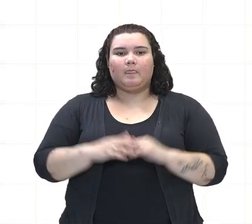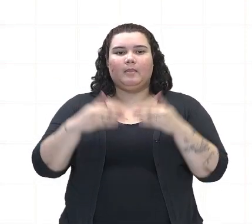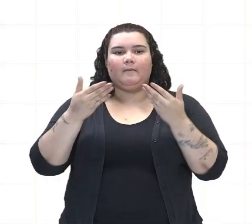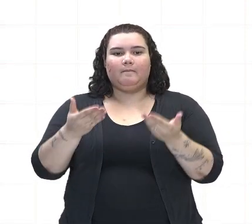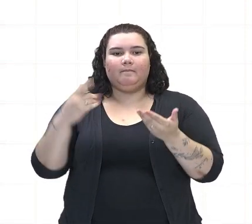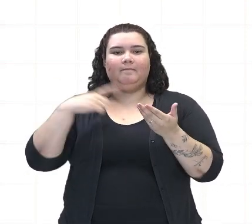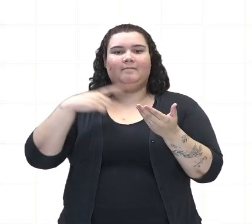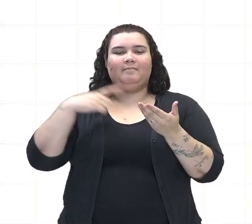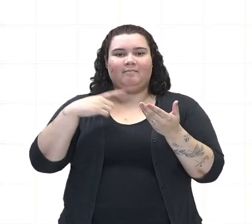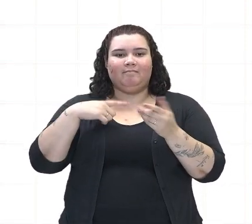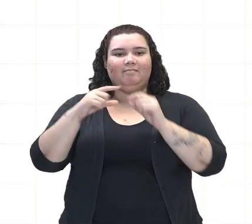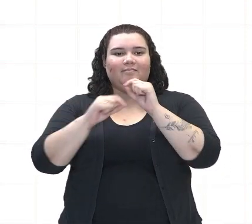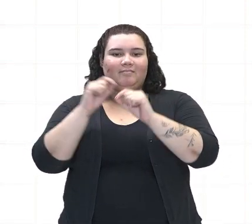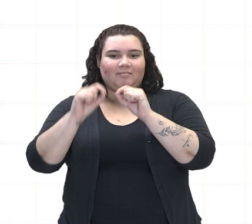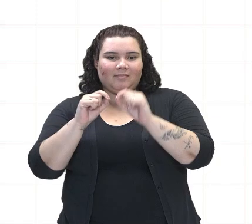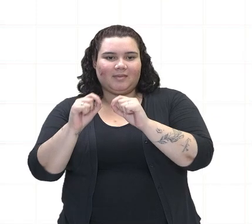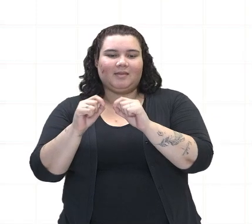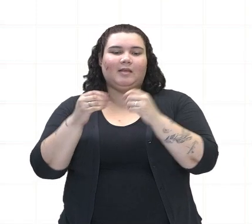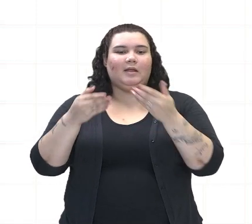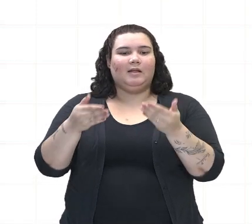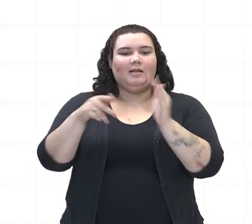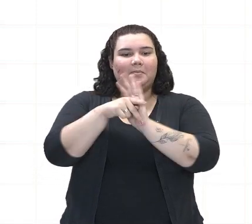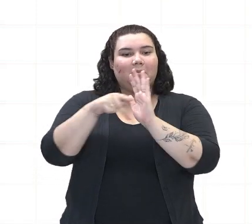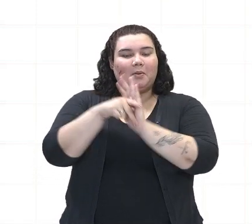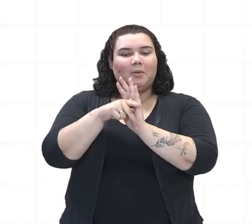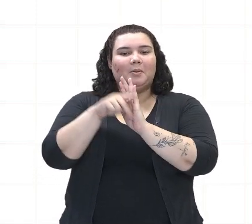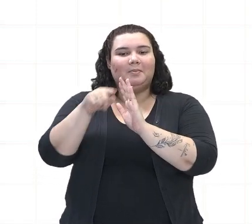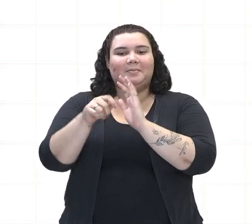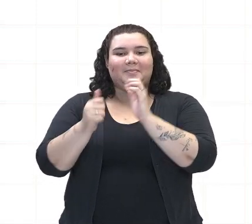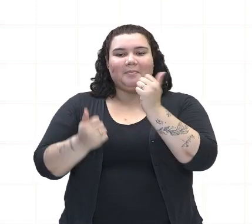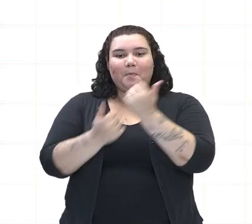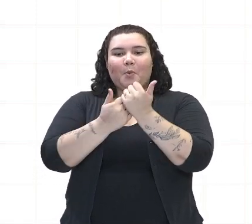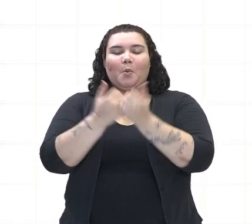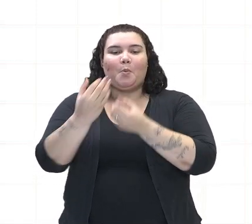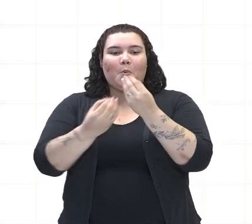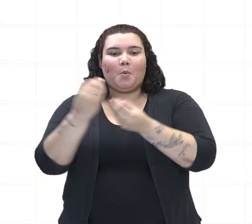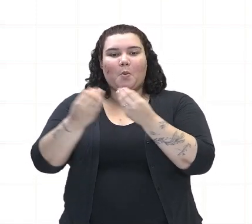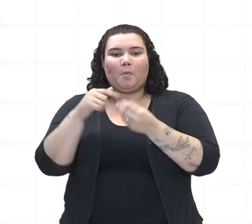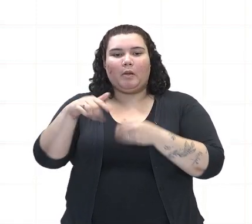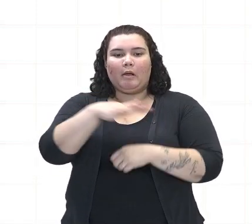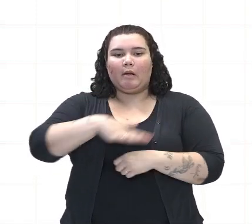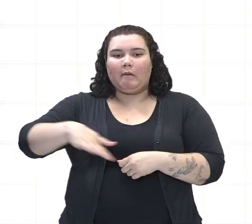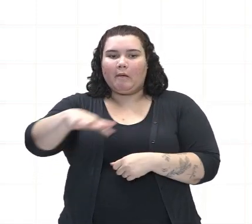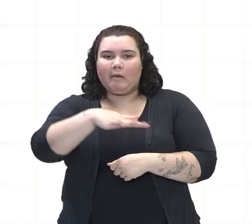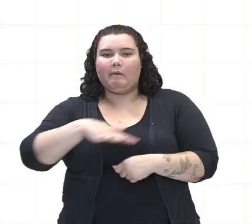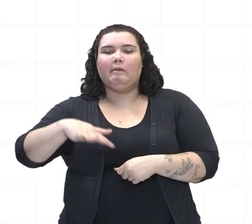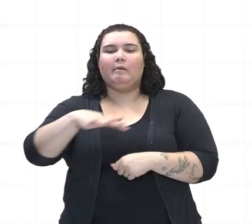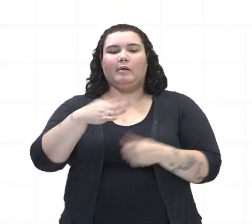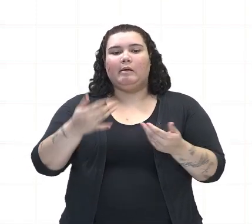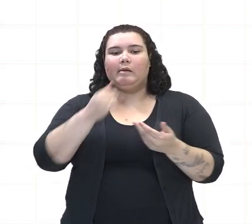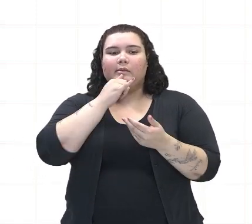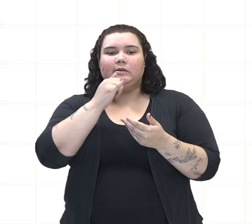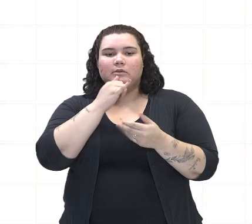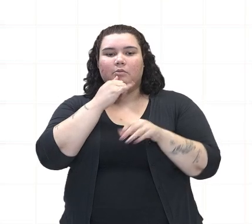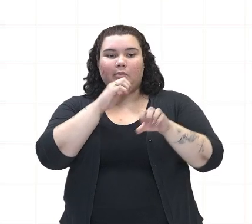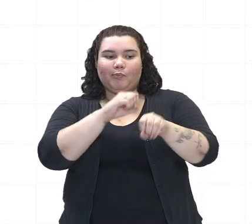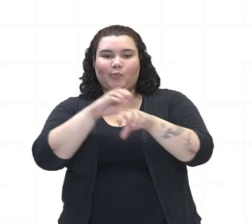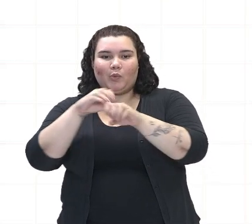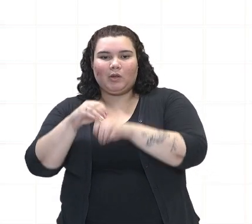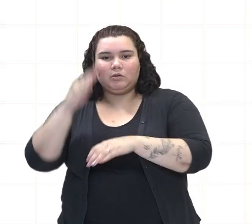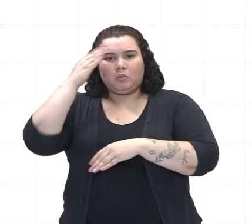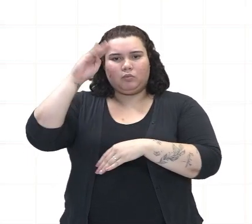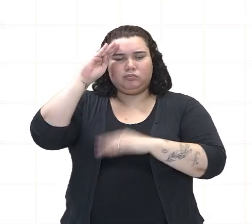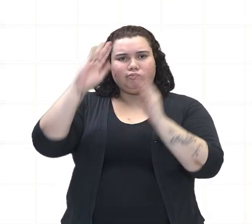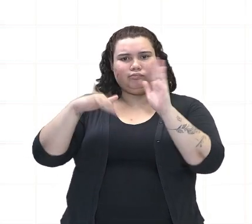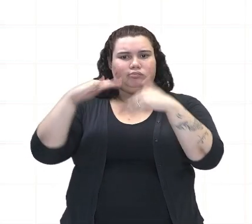coisa importante para Cuba, é a coisa dos serviços públicos. Por exemplo, a educação de Cuba é bastante